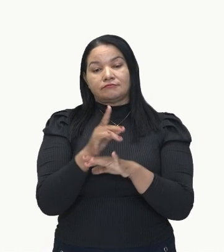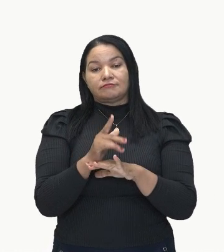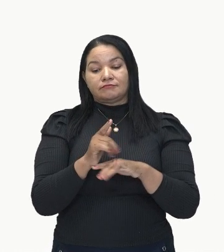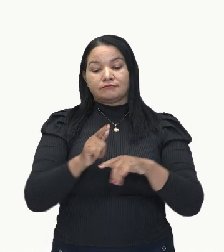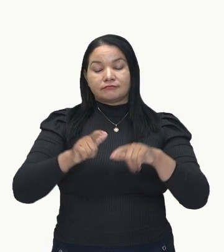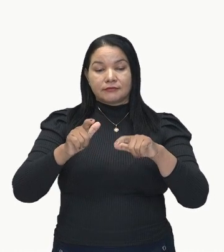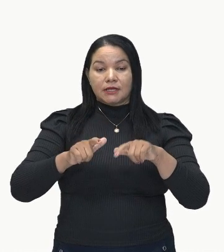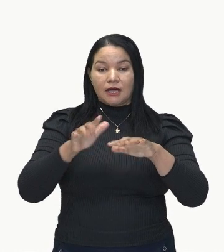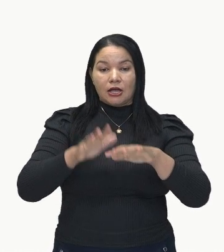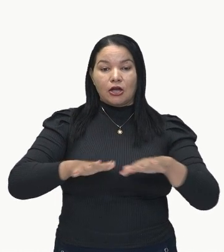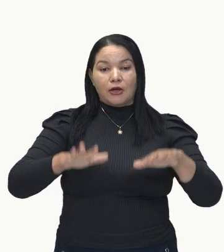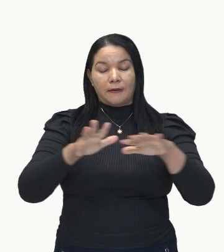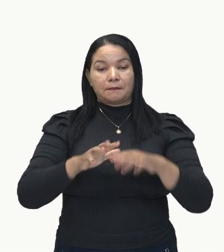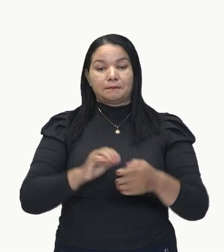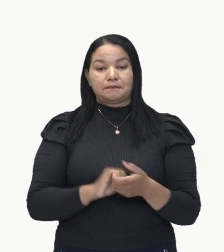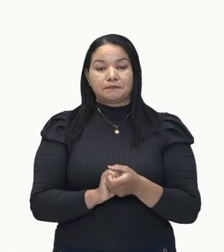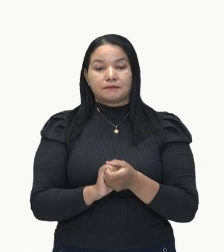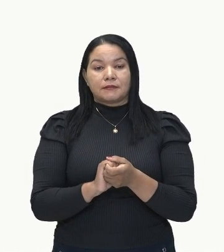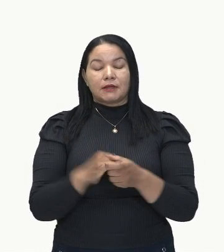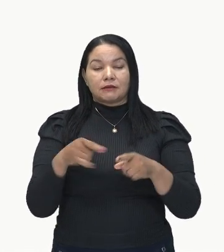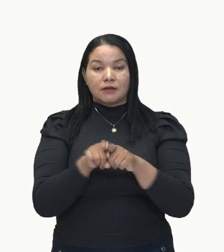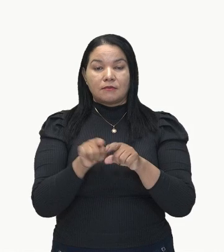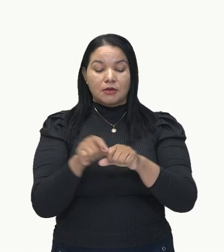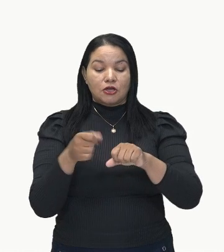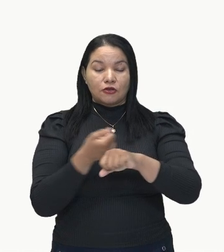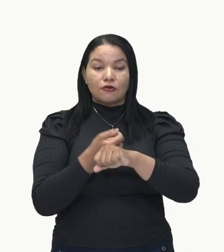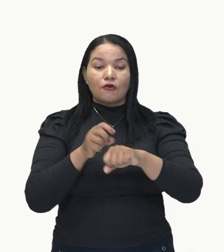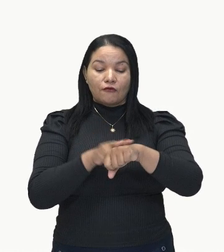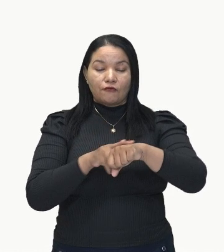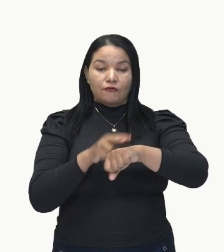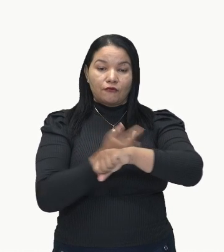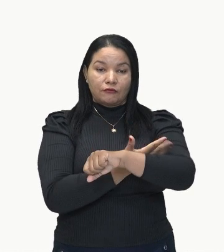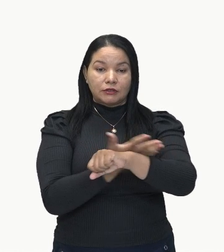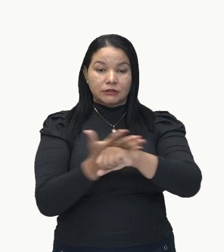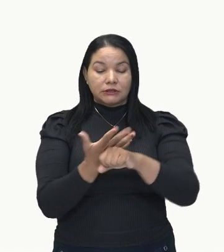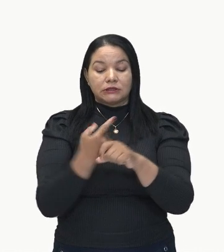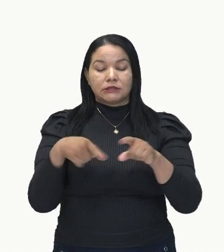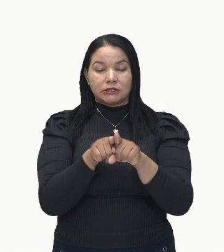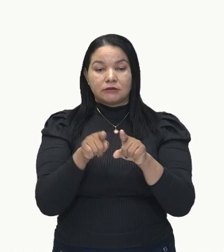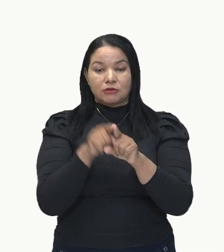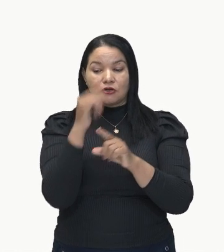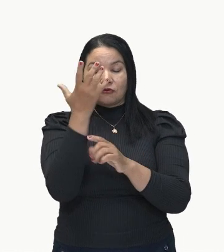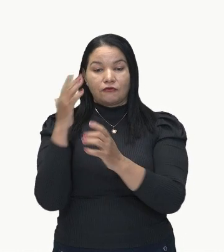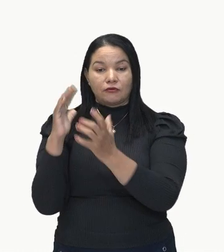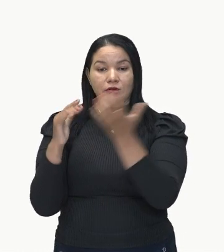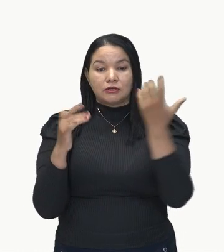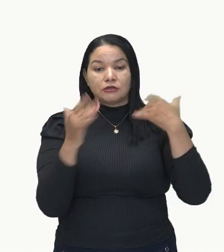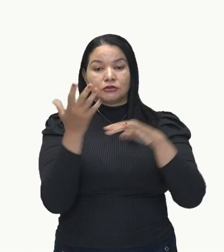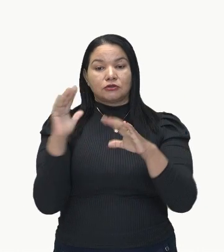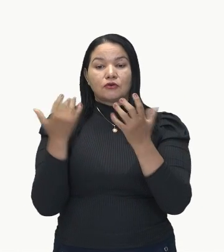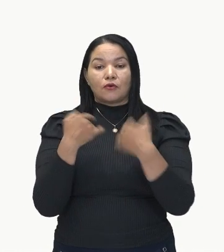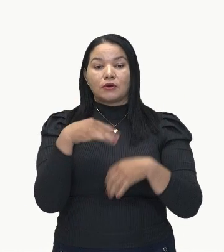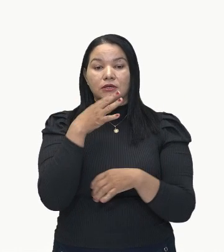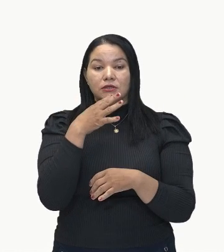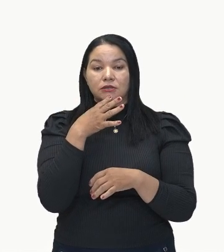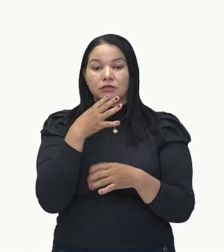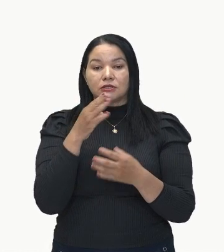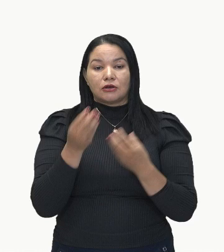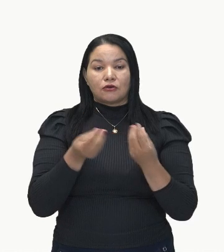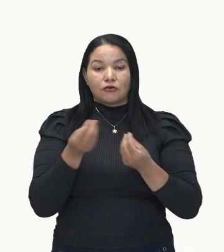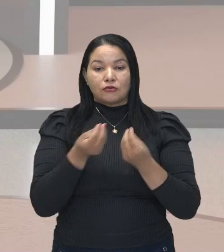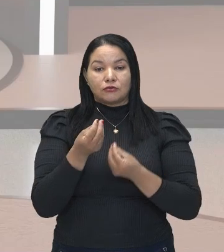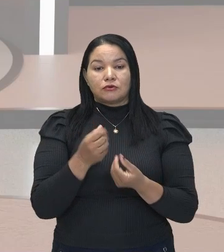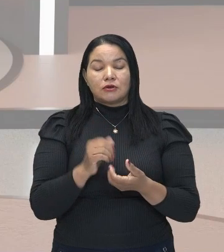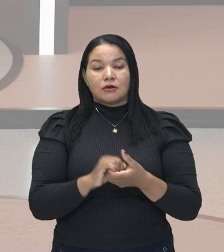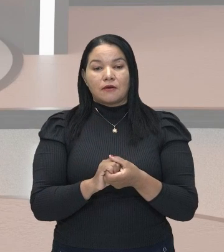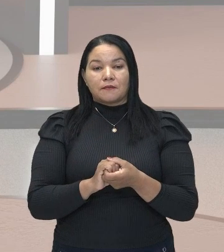Então, tem essa vegetação de altitude e também as florestas de coníferas, também conhecido como as taigas,